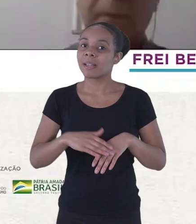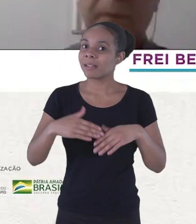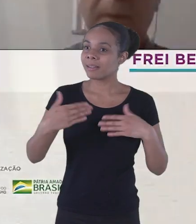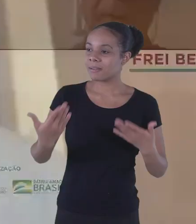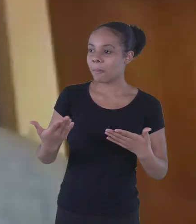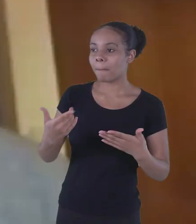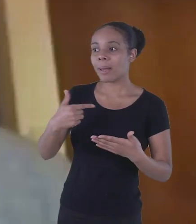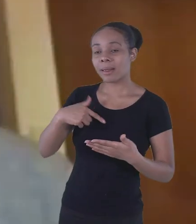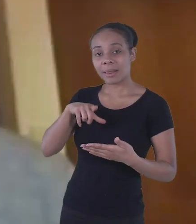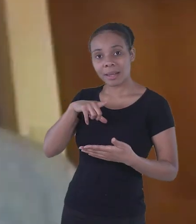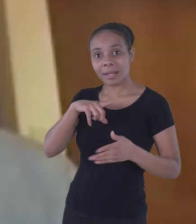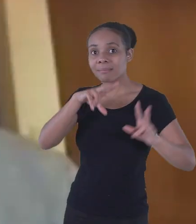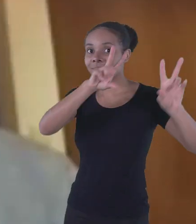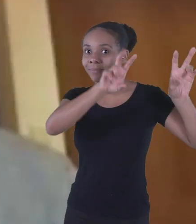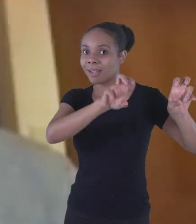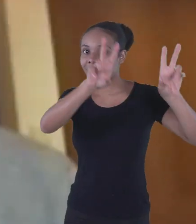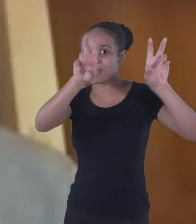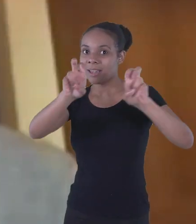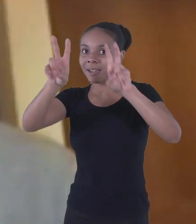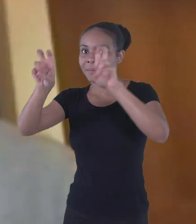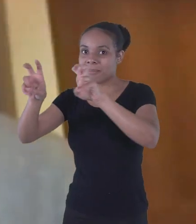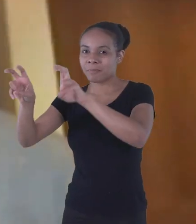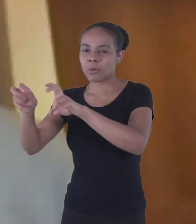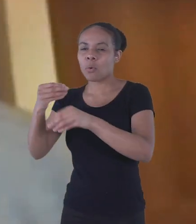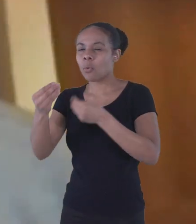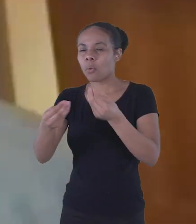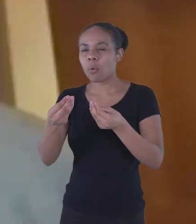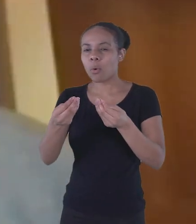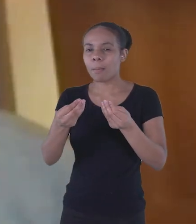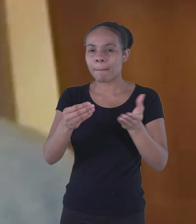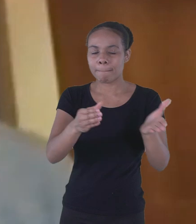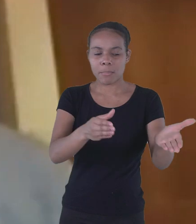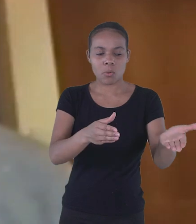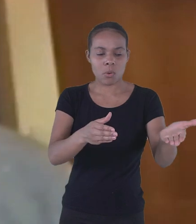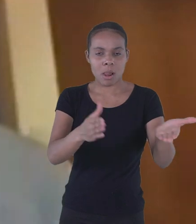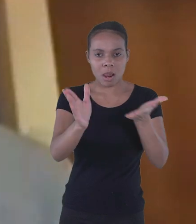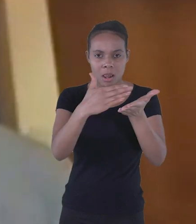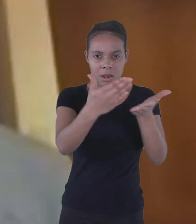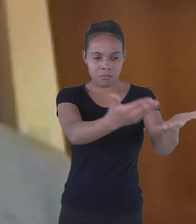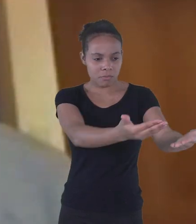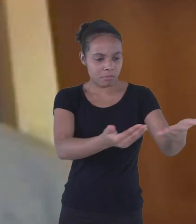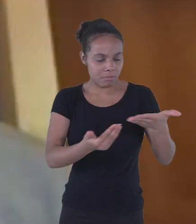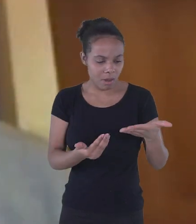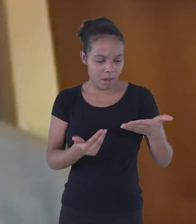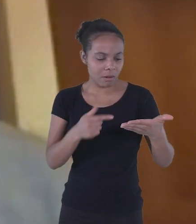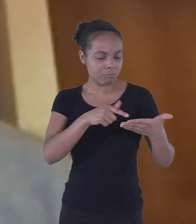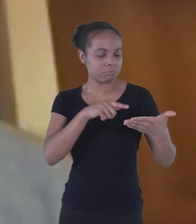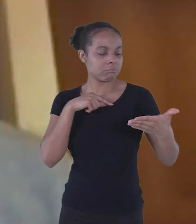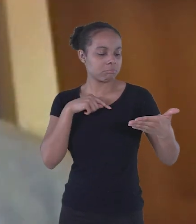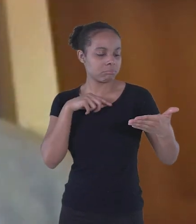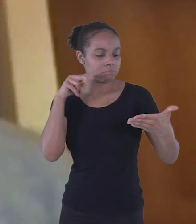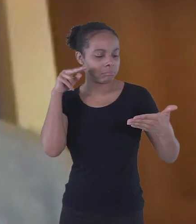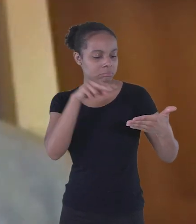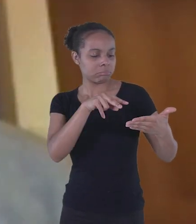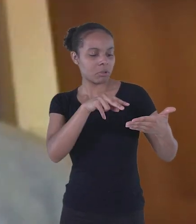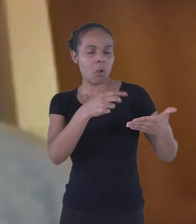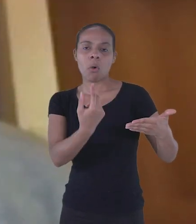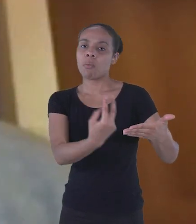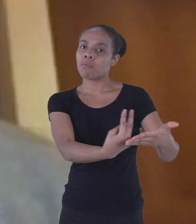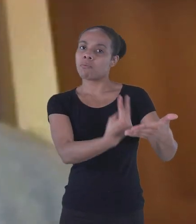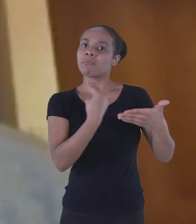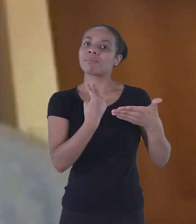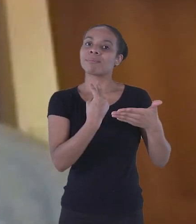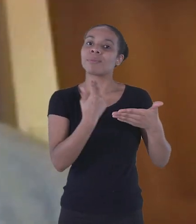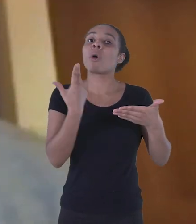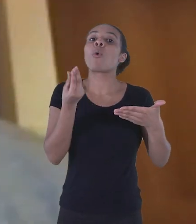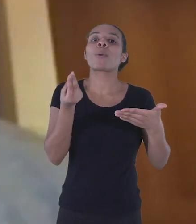como que você olha para uma capa? A capa, você olha para a capa ou a capa olha para você? Uma capa, você pode dizer que a